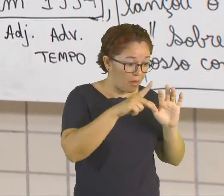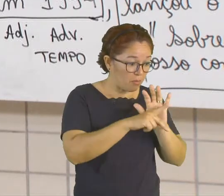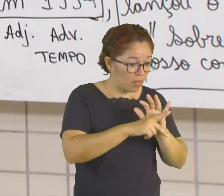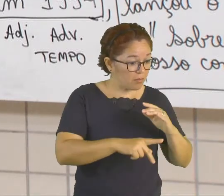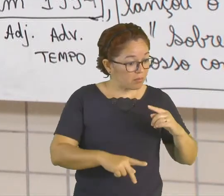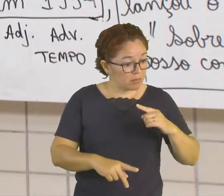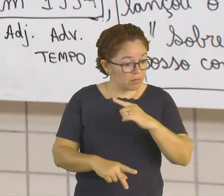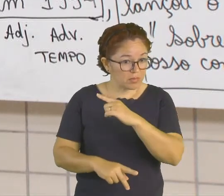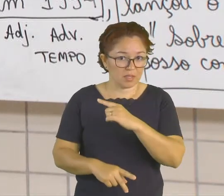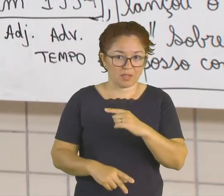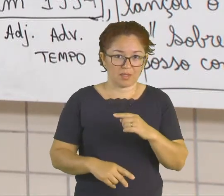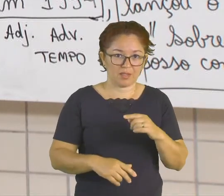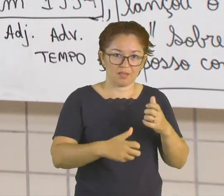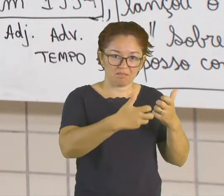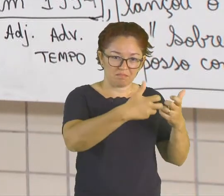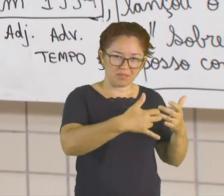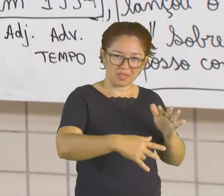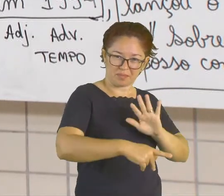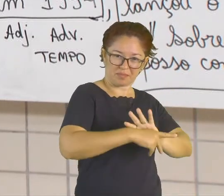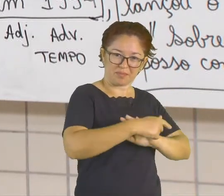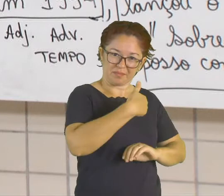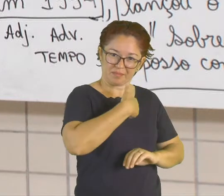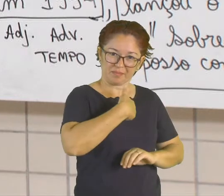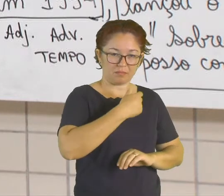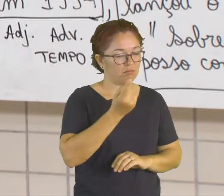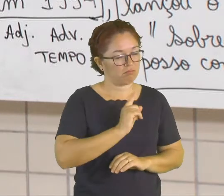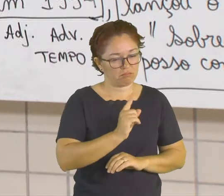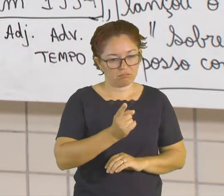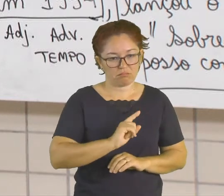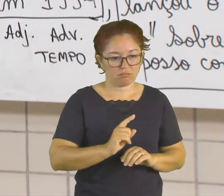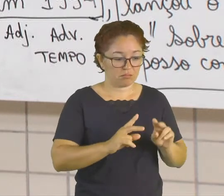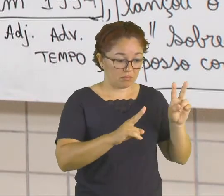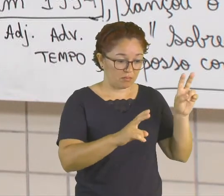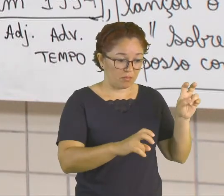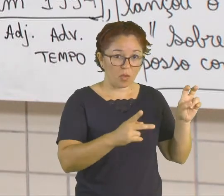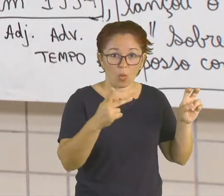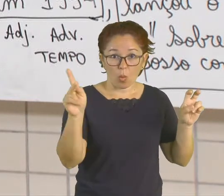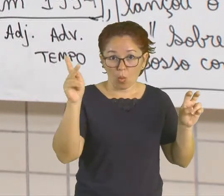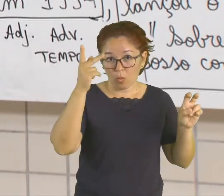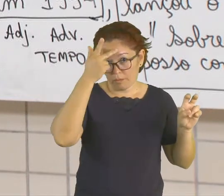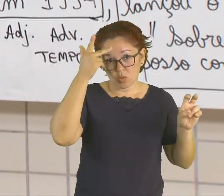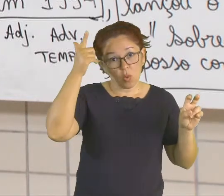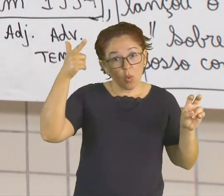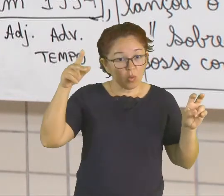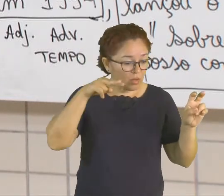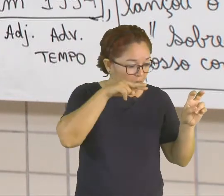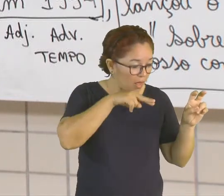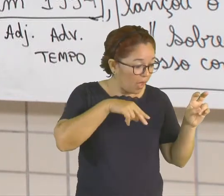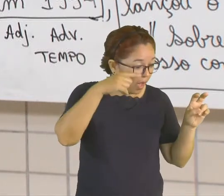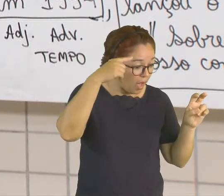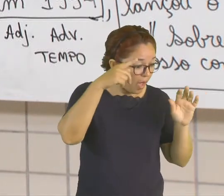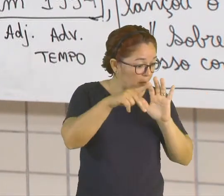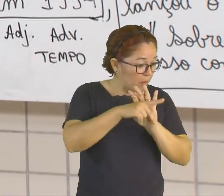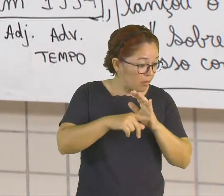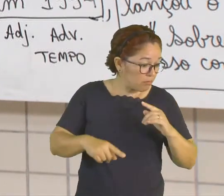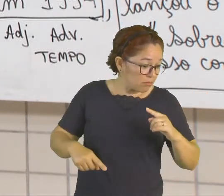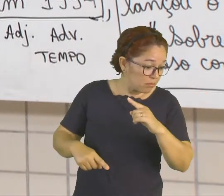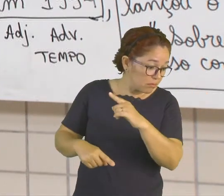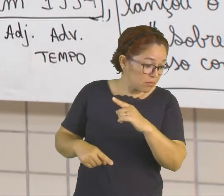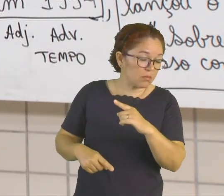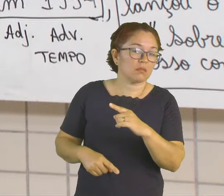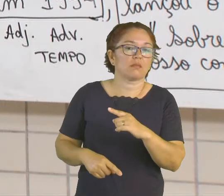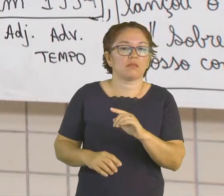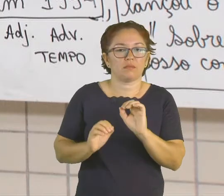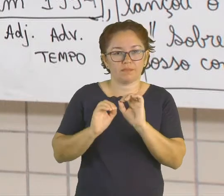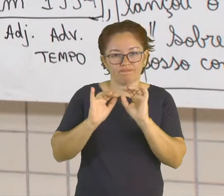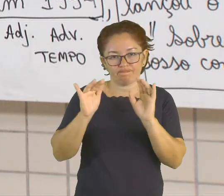se você não colocar aspas, vai pensar que o discurso é seu, é uma escrita sua. Então, essa aí é mais uma função das aspas, né? Como ela